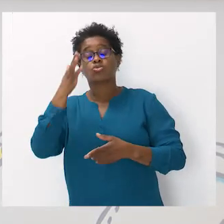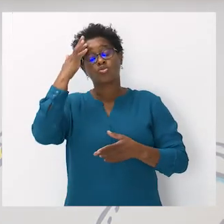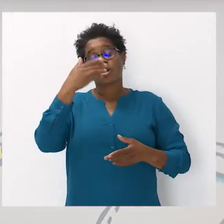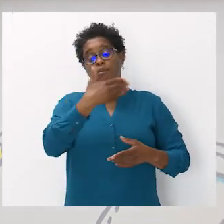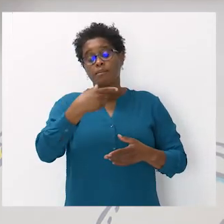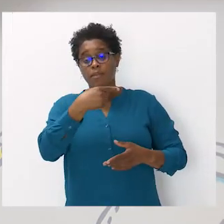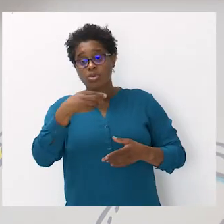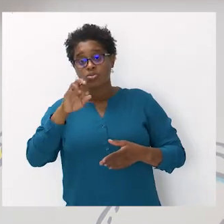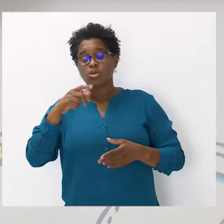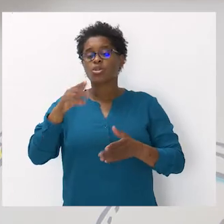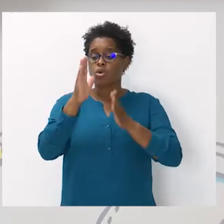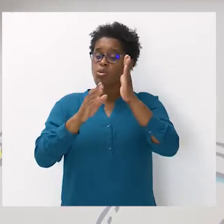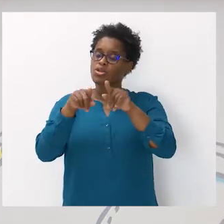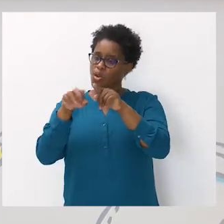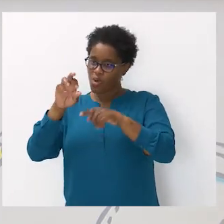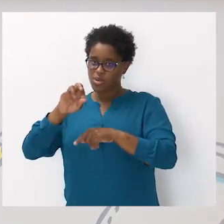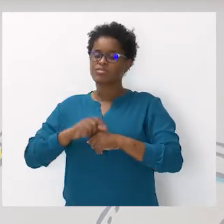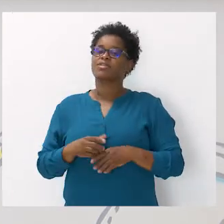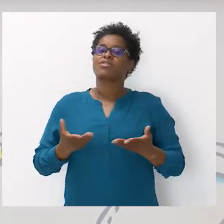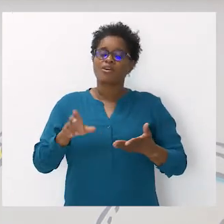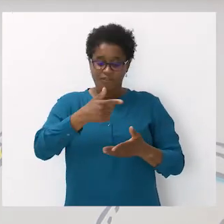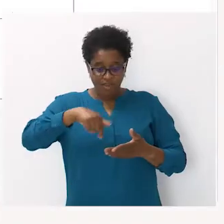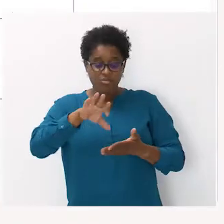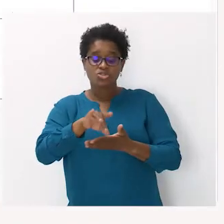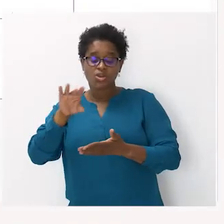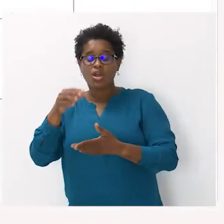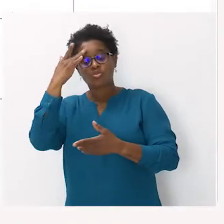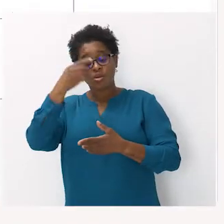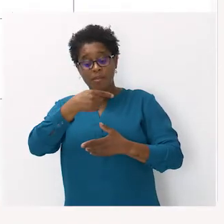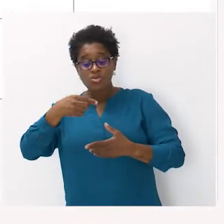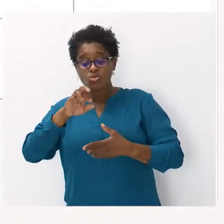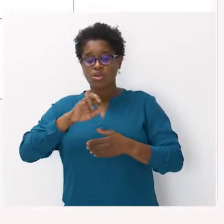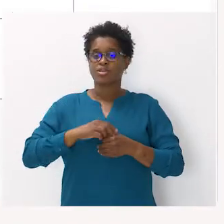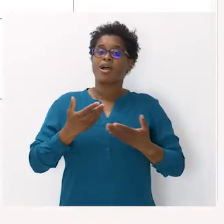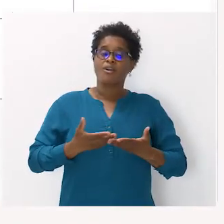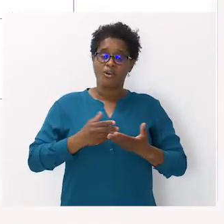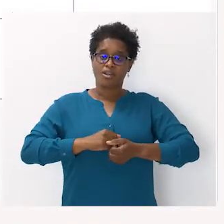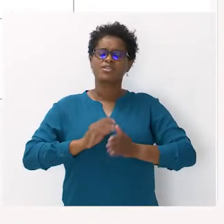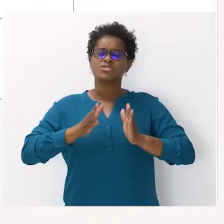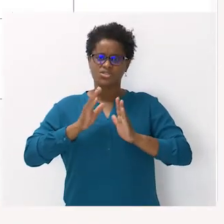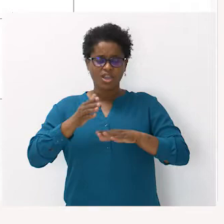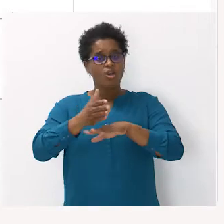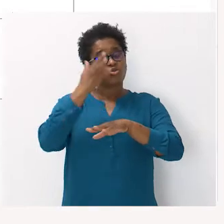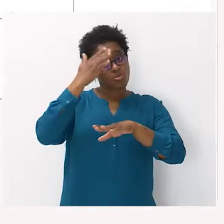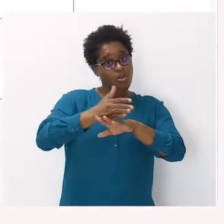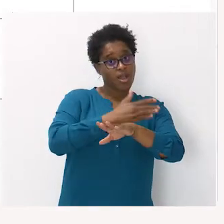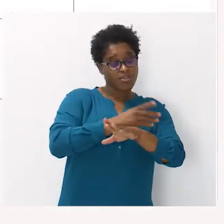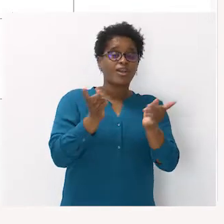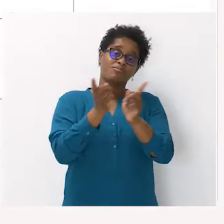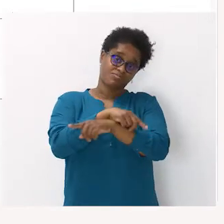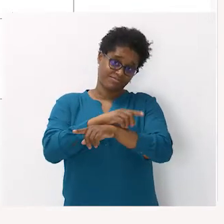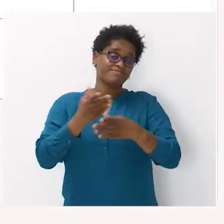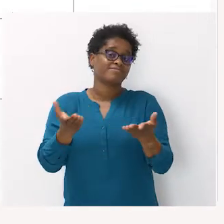8, ele tem módulo igual a 8. Então, vamos escolher o número menos 8. Agora, já o antecessor irá